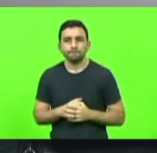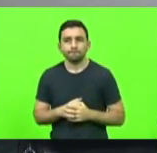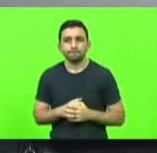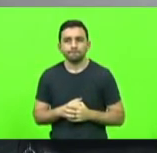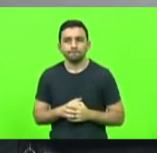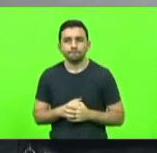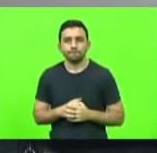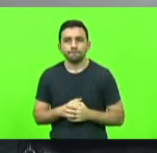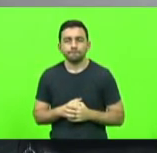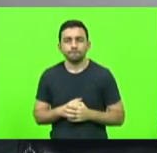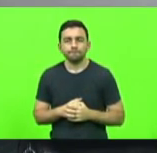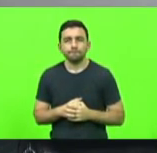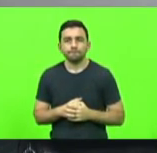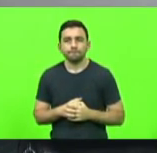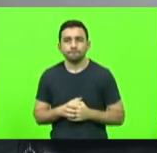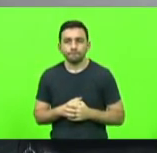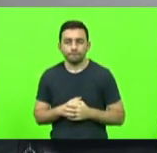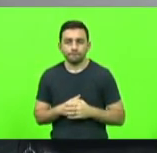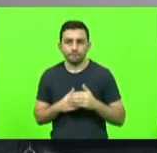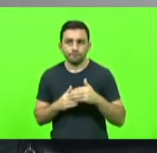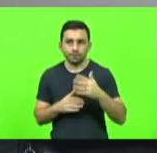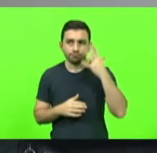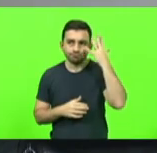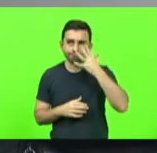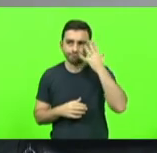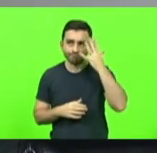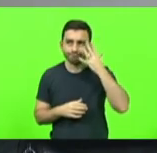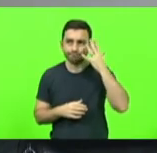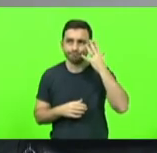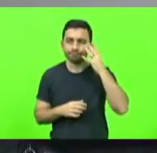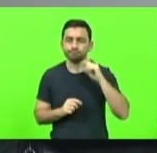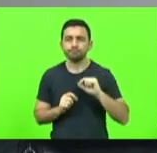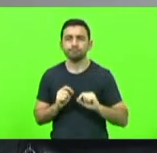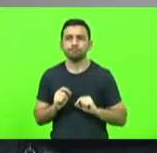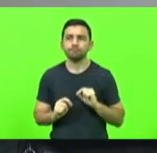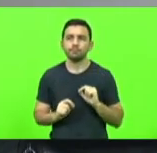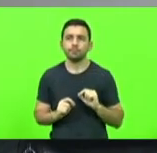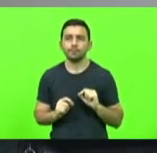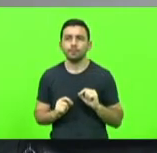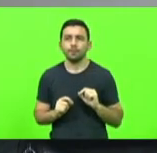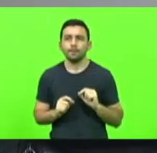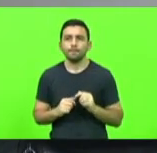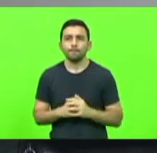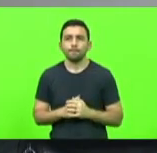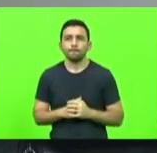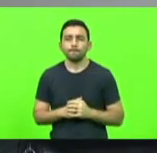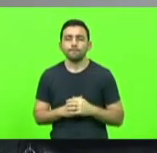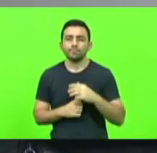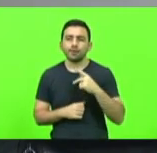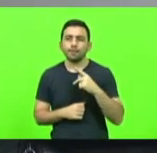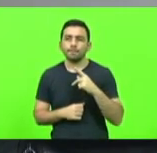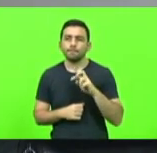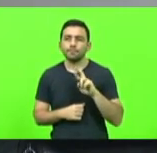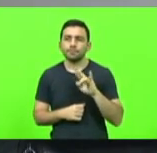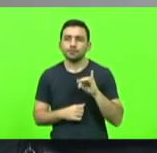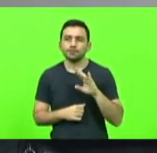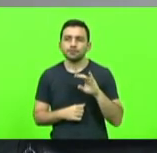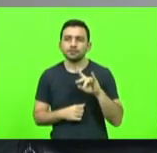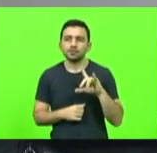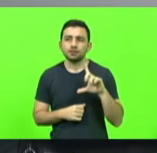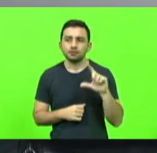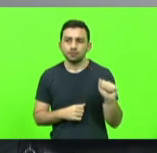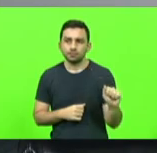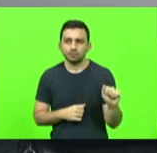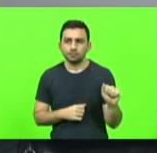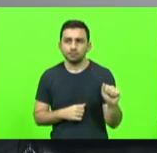pessoa que está mapeado para se posicionar é a Priscila Murtilho Deude,